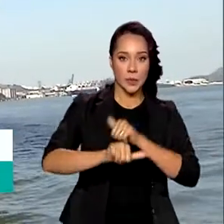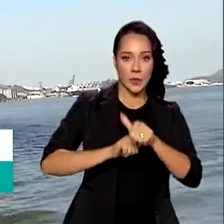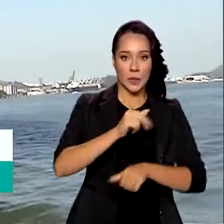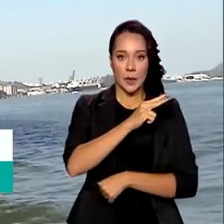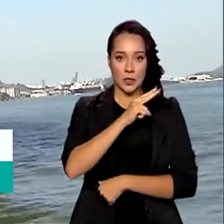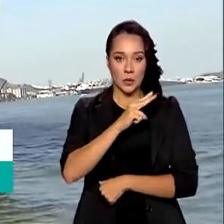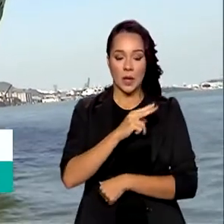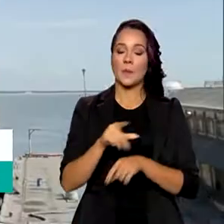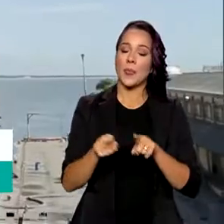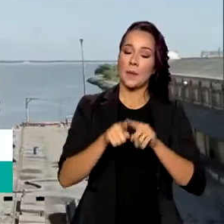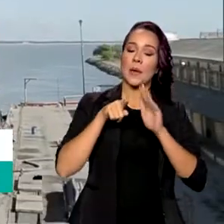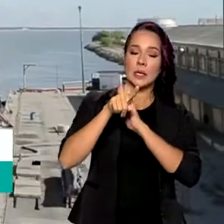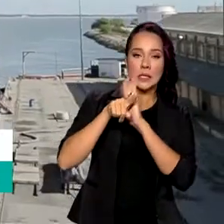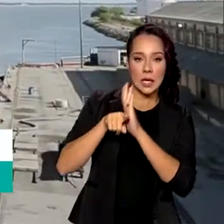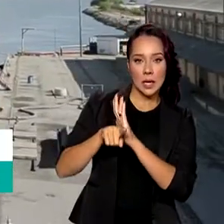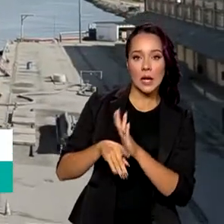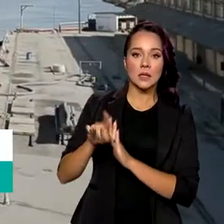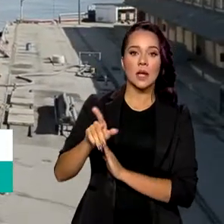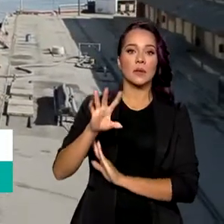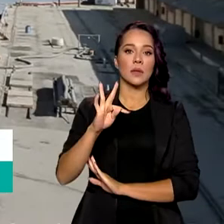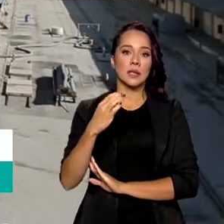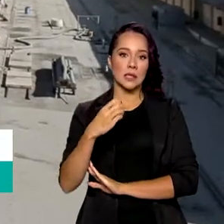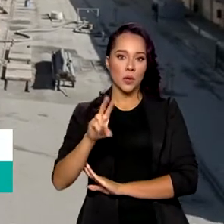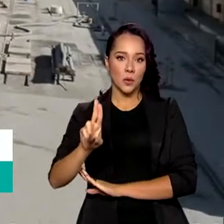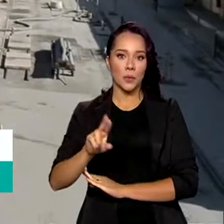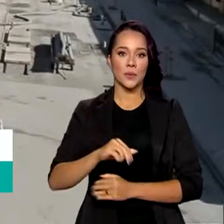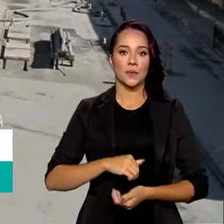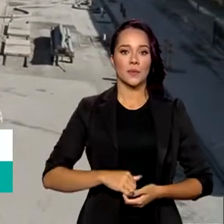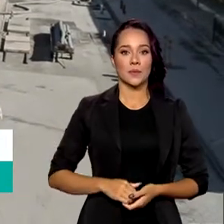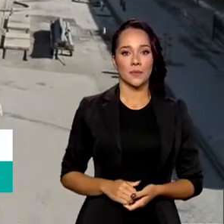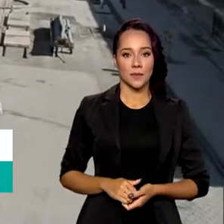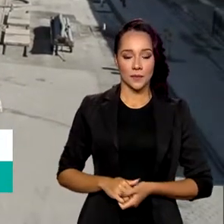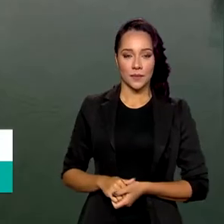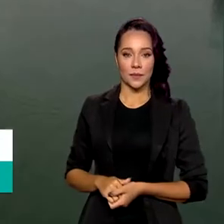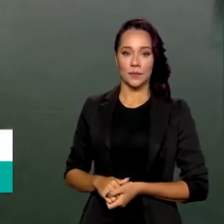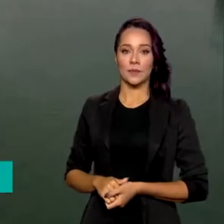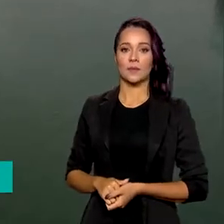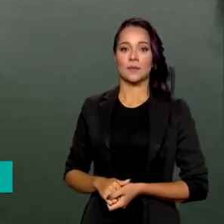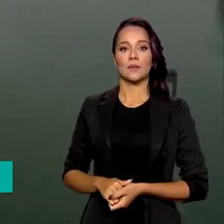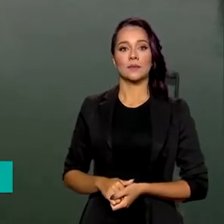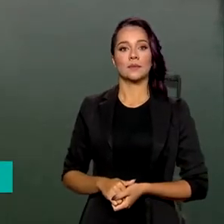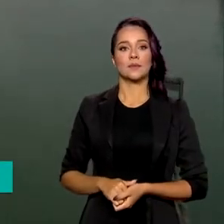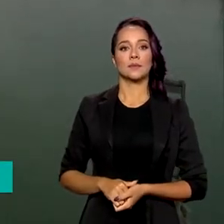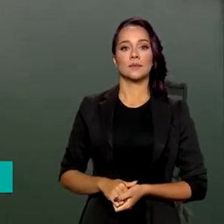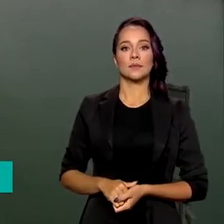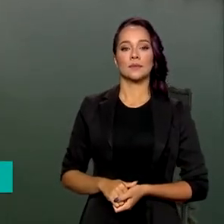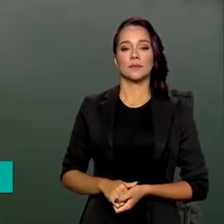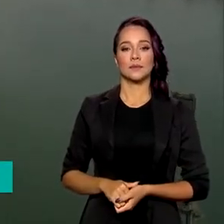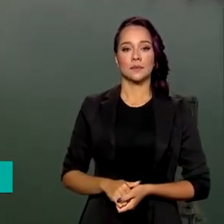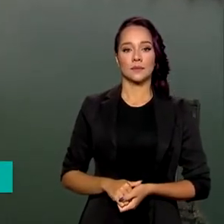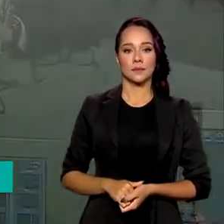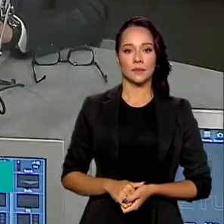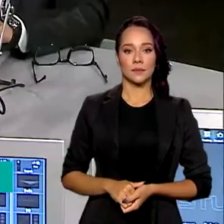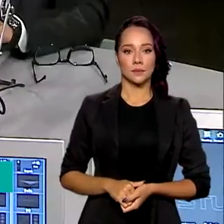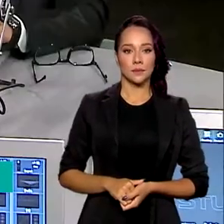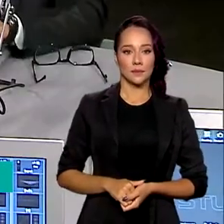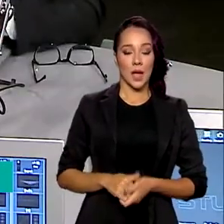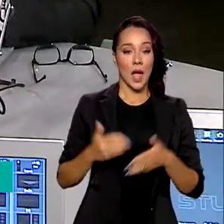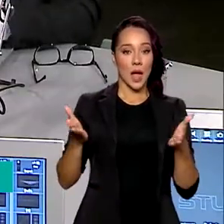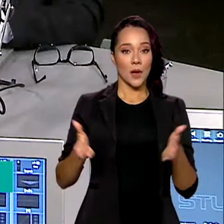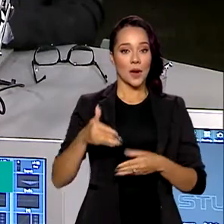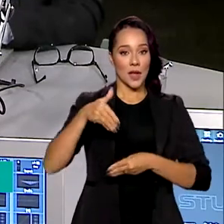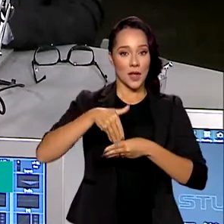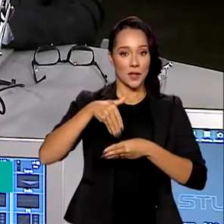também está em análise no te seu da Rádio Nacional em Brasília Lucas poder vão